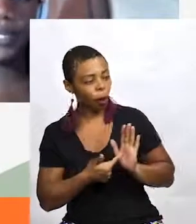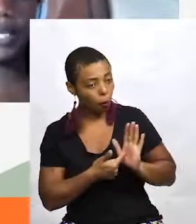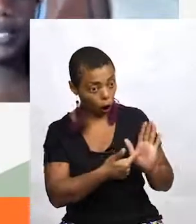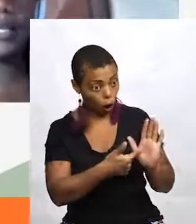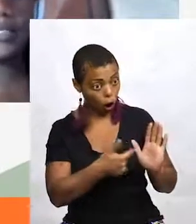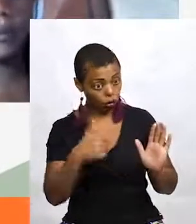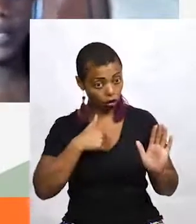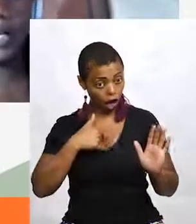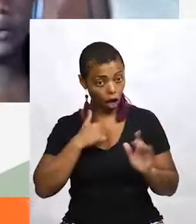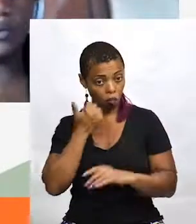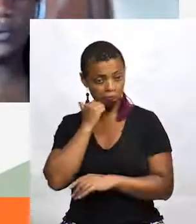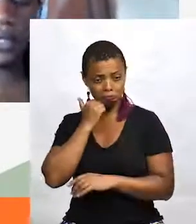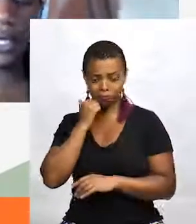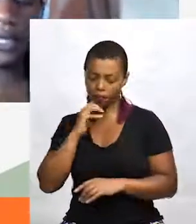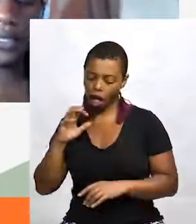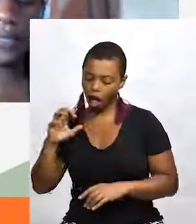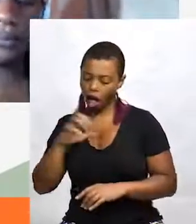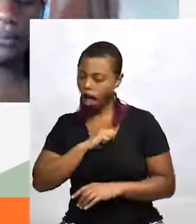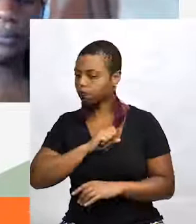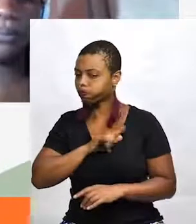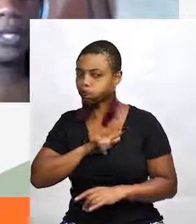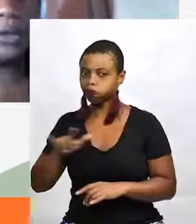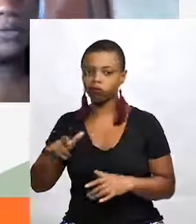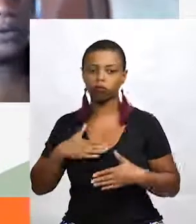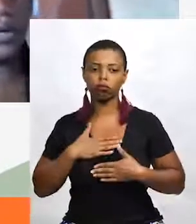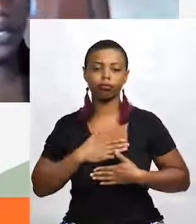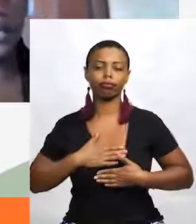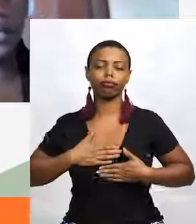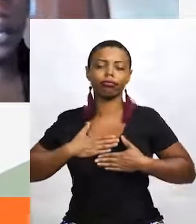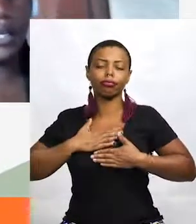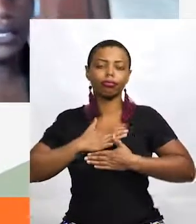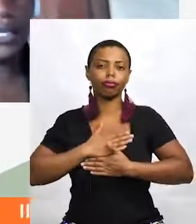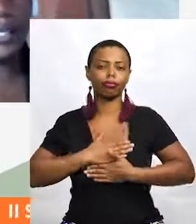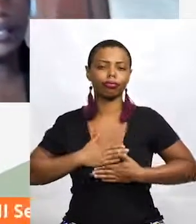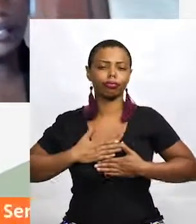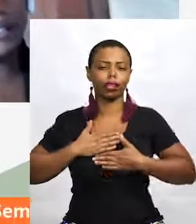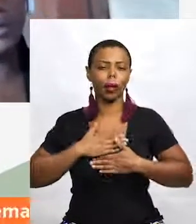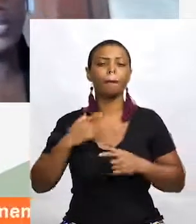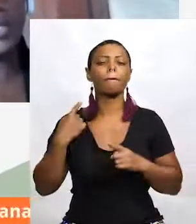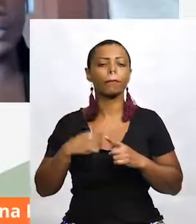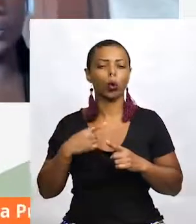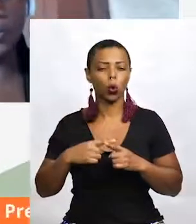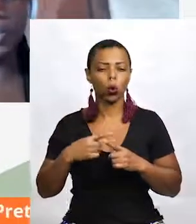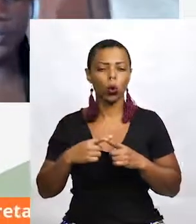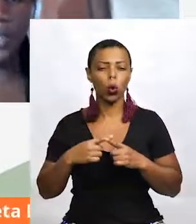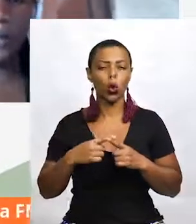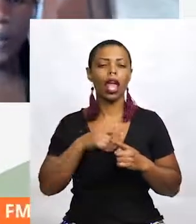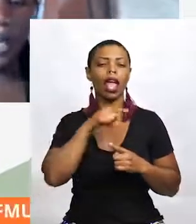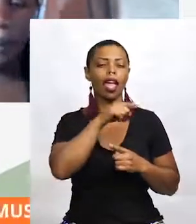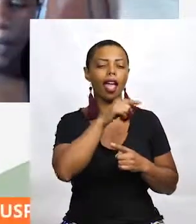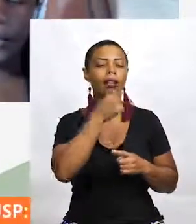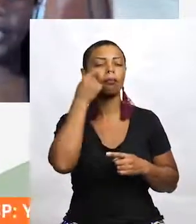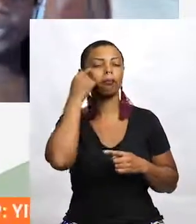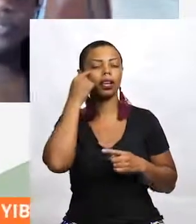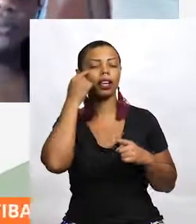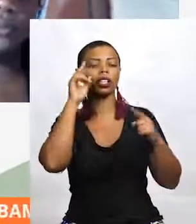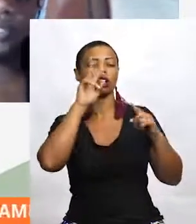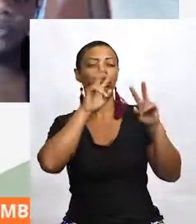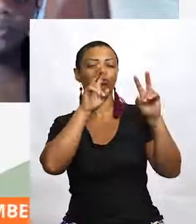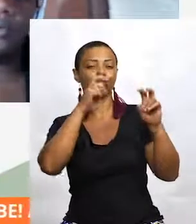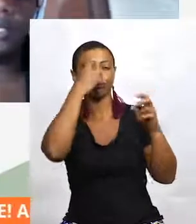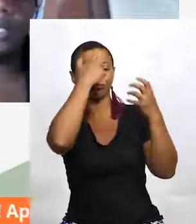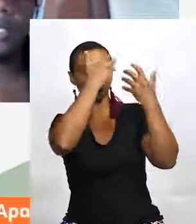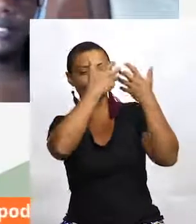ciência, por querer responder algo, né, um pouquinho fora dessa lógica do produtivismo, mas eu